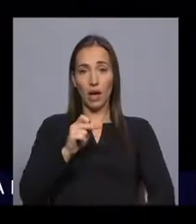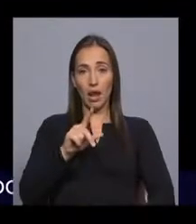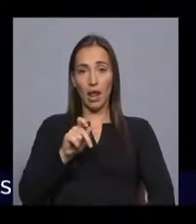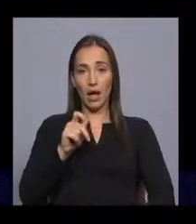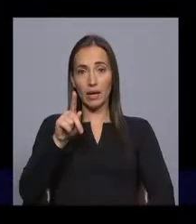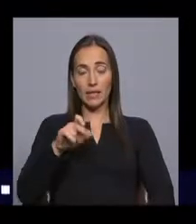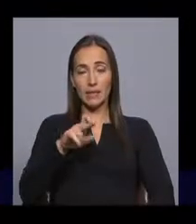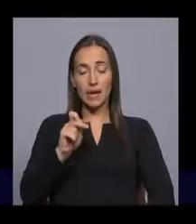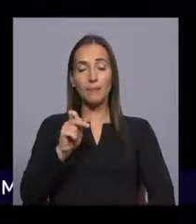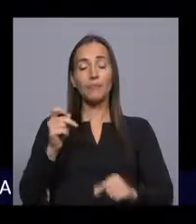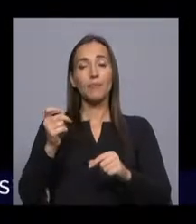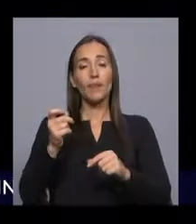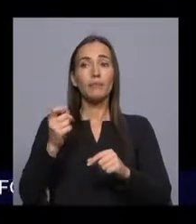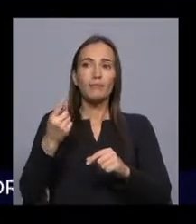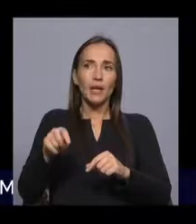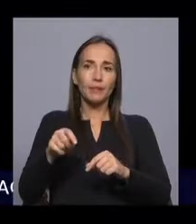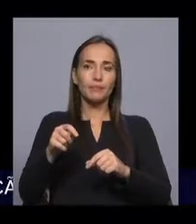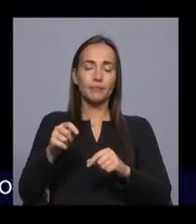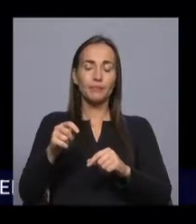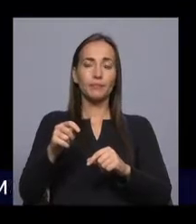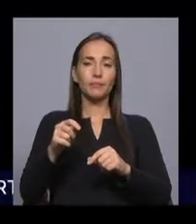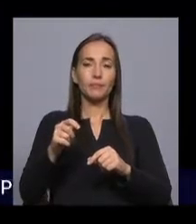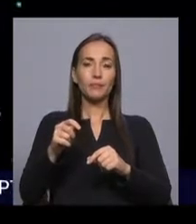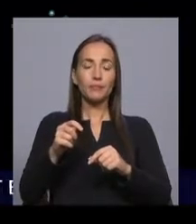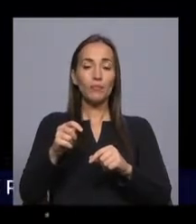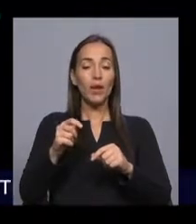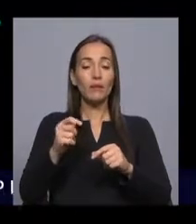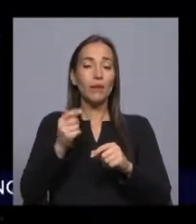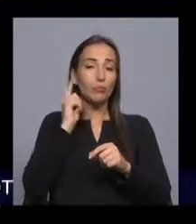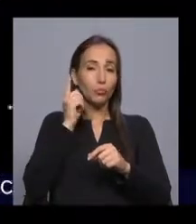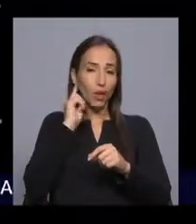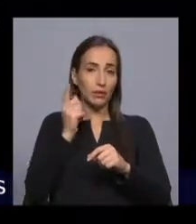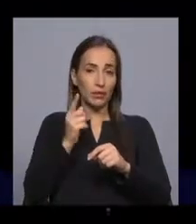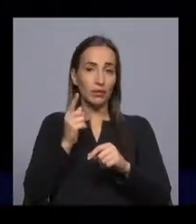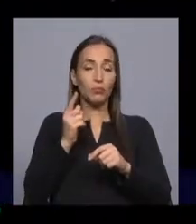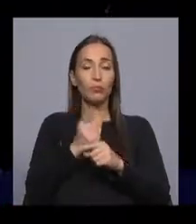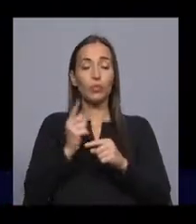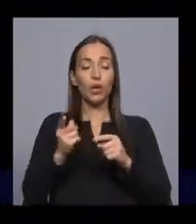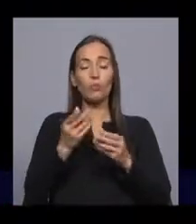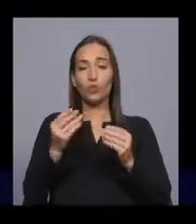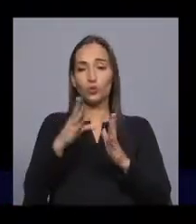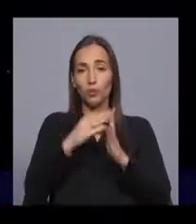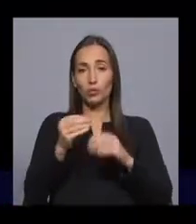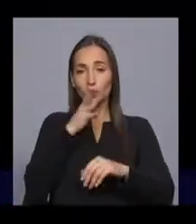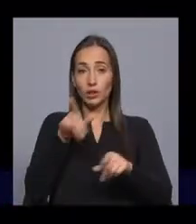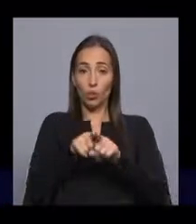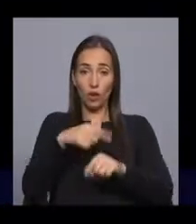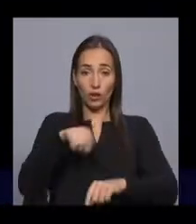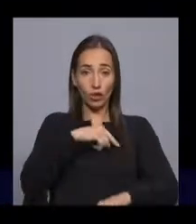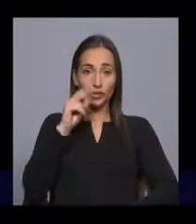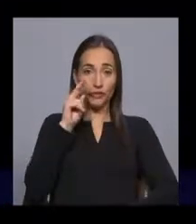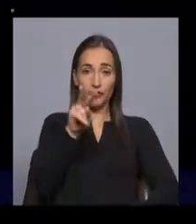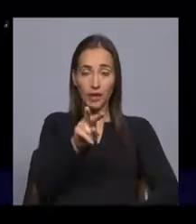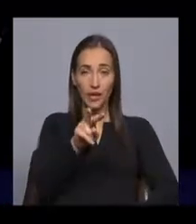implicações interessantíssimas também para aquilo que é o estudo das galáxias satélite. Porque dizem muitos modelos, como, por exemplo, este que nós estamos a ver, que